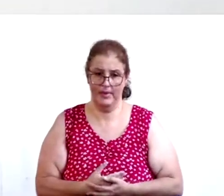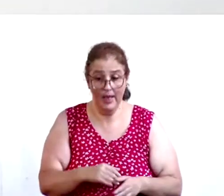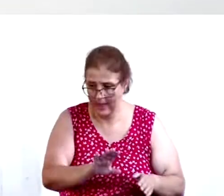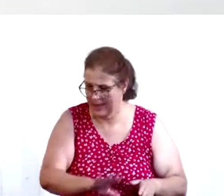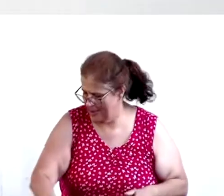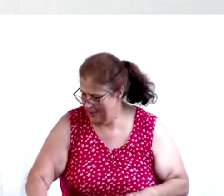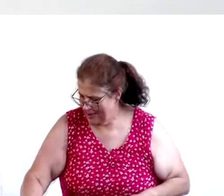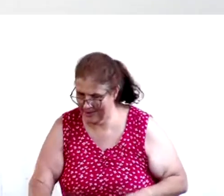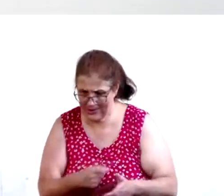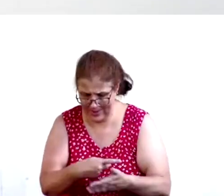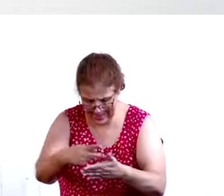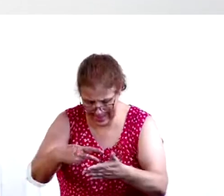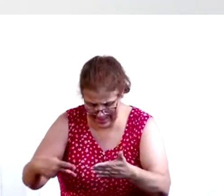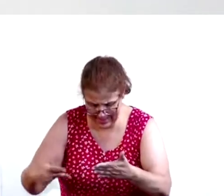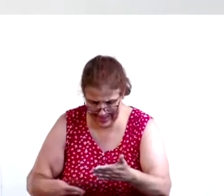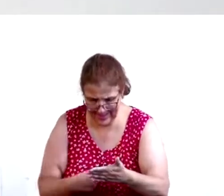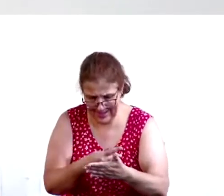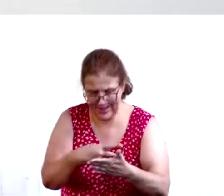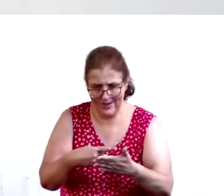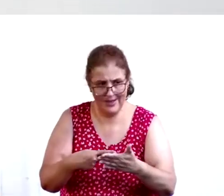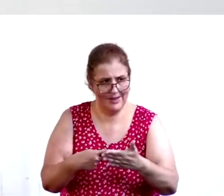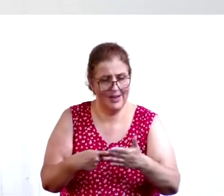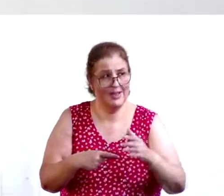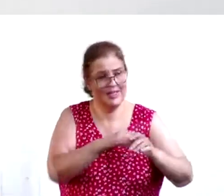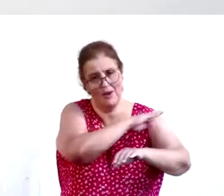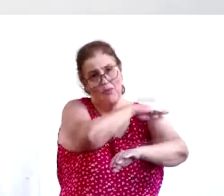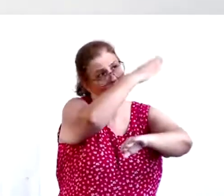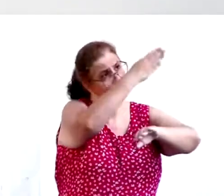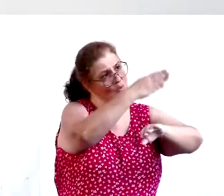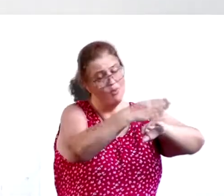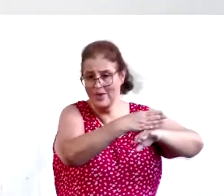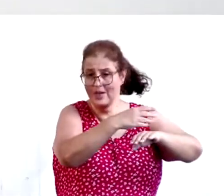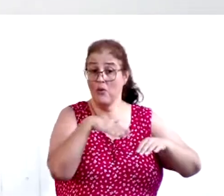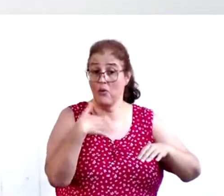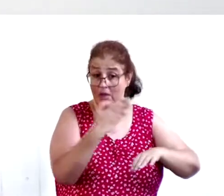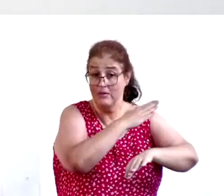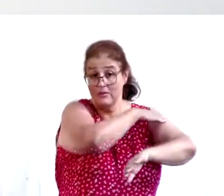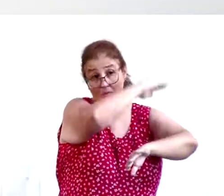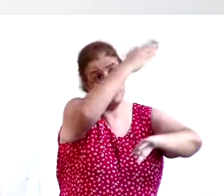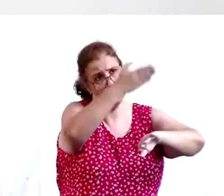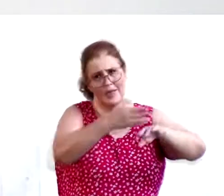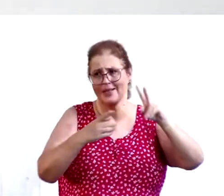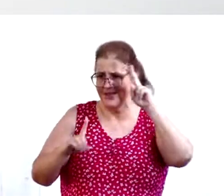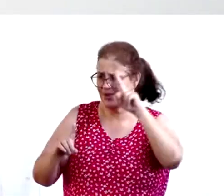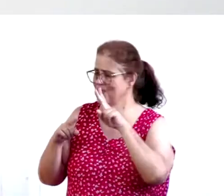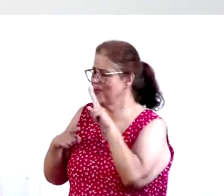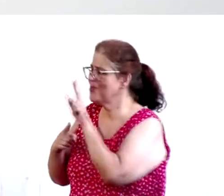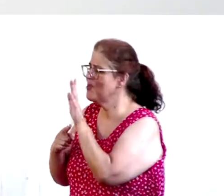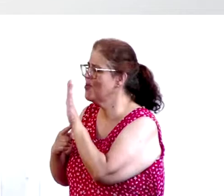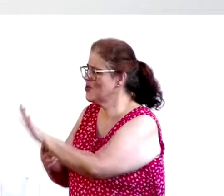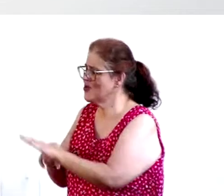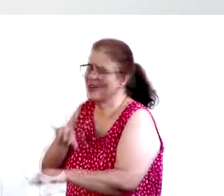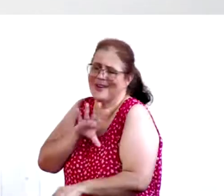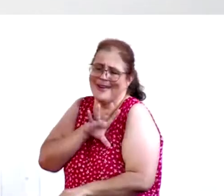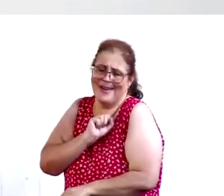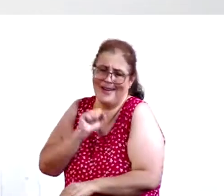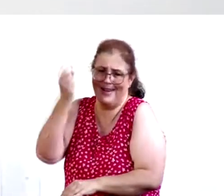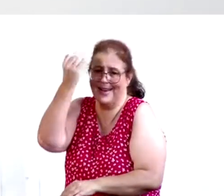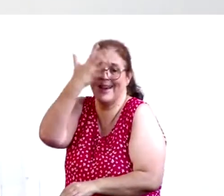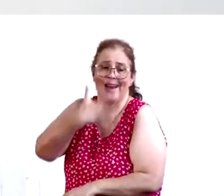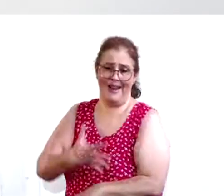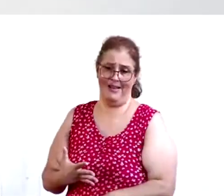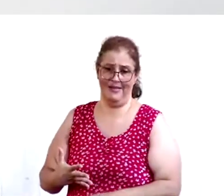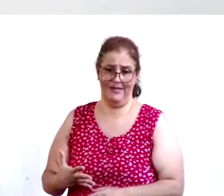disso, lá na montanha, Deus manifestou graça para o povo estava no deserto, Eles já estavam vivendo dentro dessa graça,